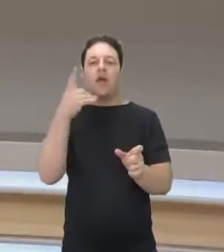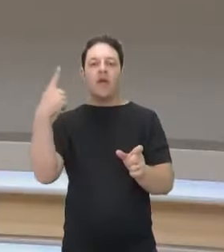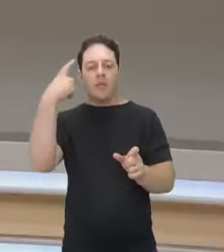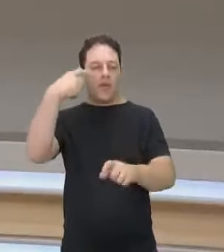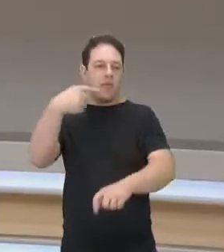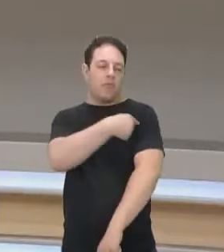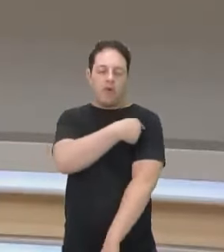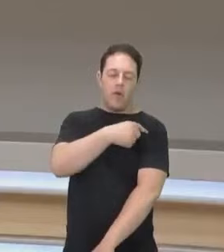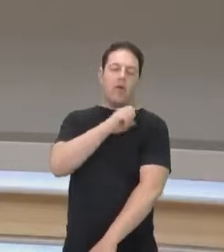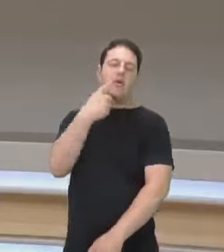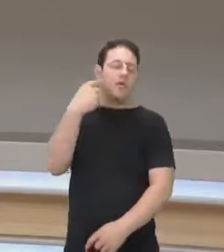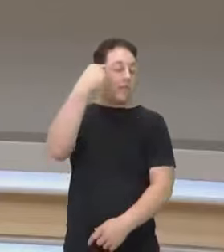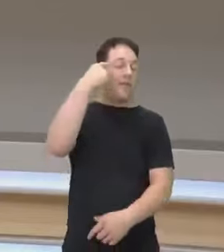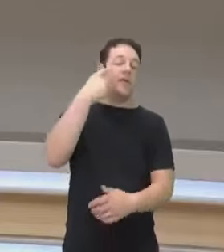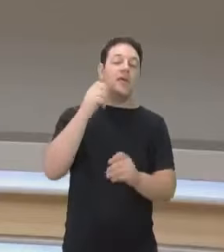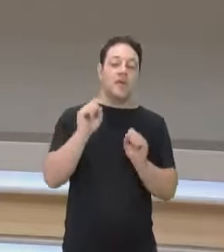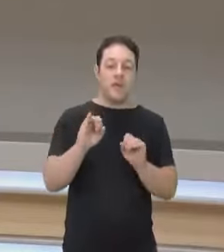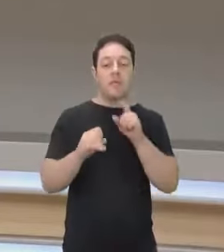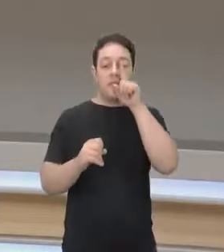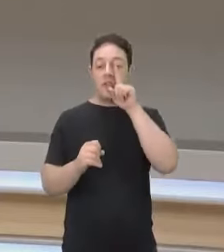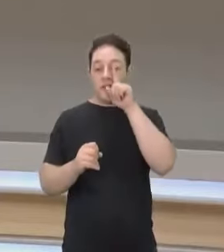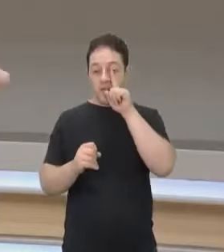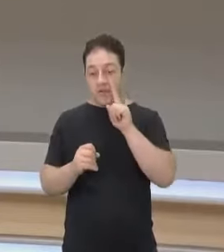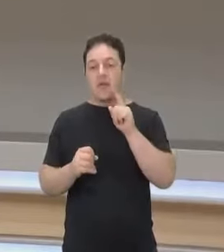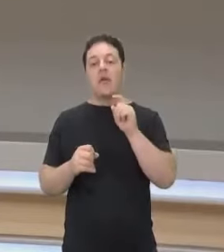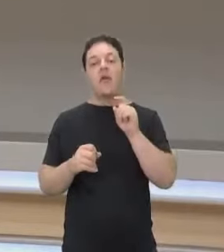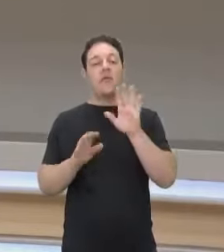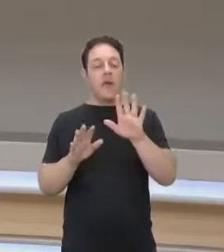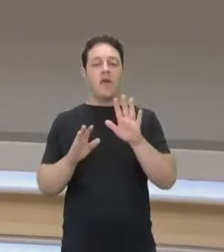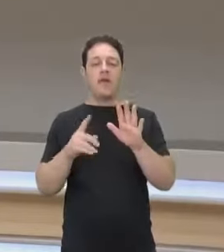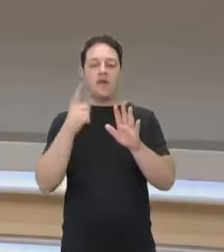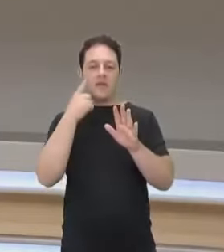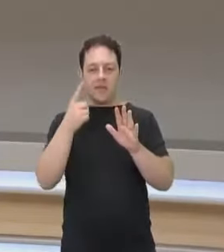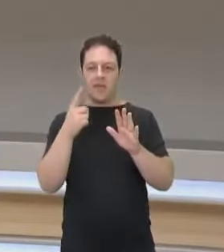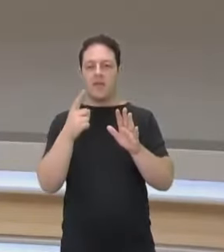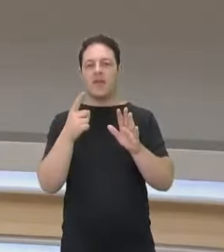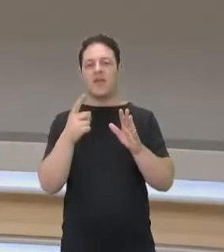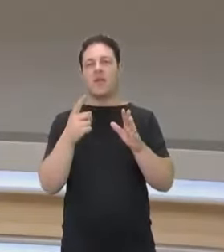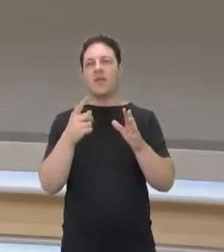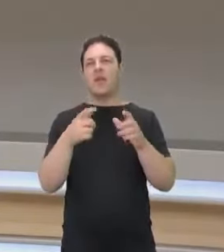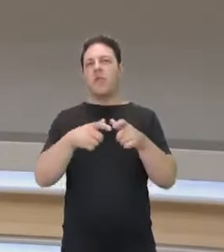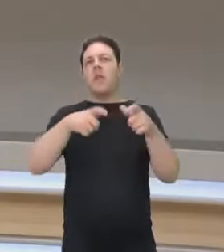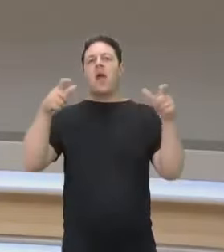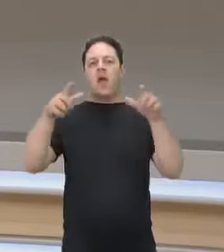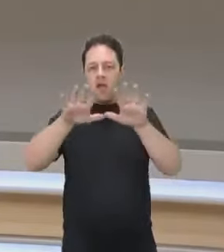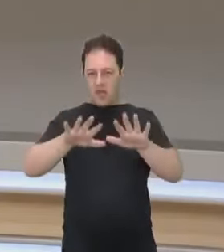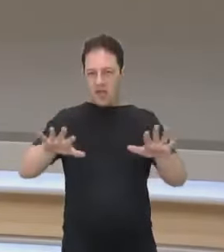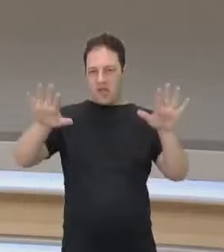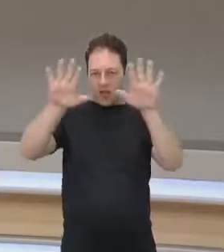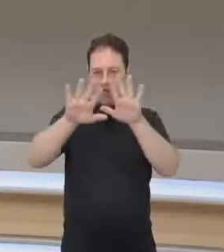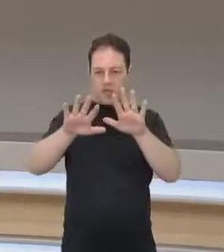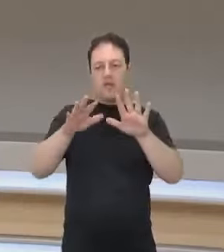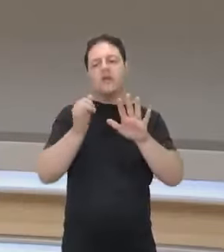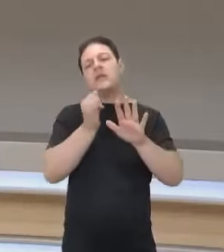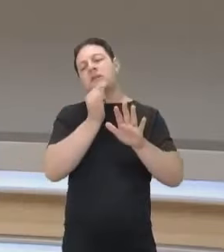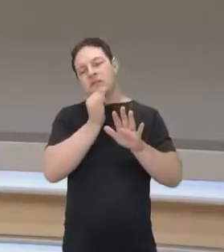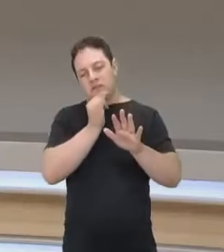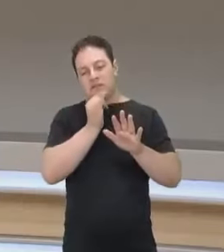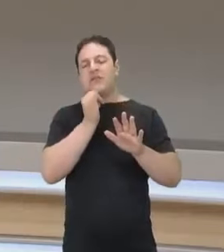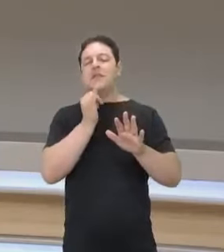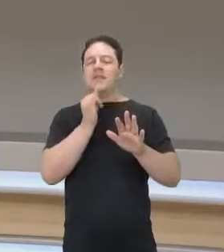né? Mas dentro da escala, né, se for pensar macro, em termos de toda a nossa sociedade, infelizmente